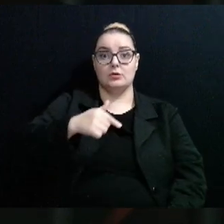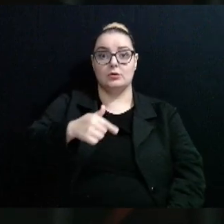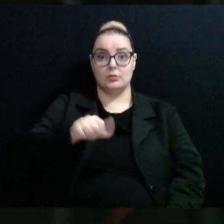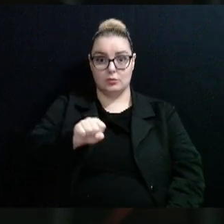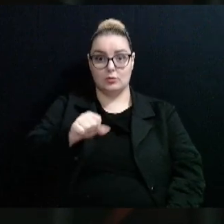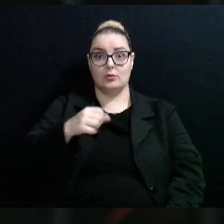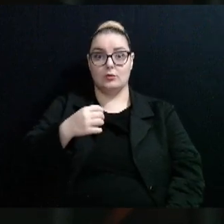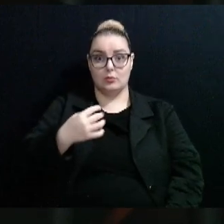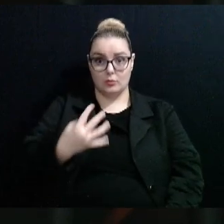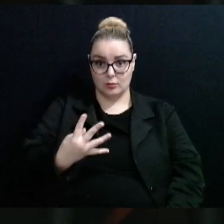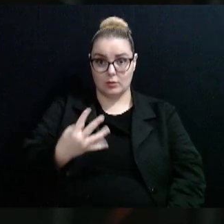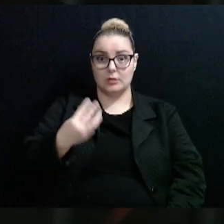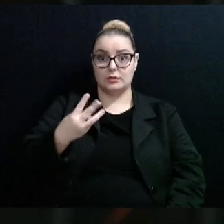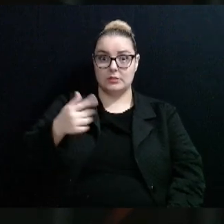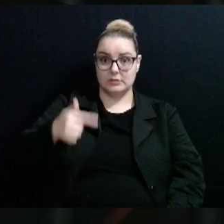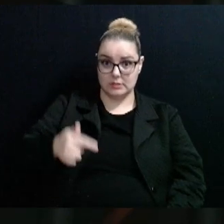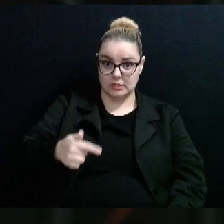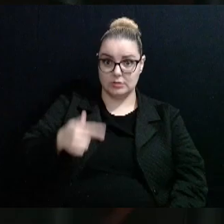98437